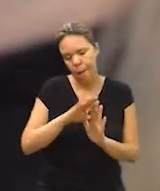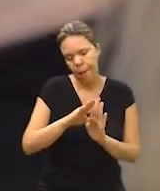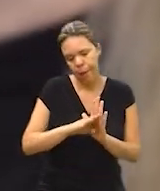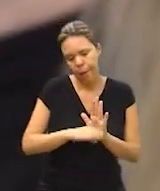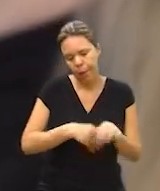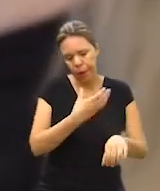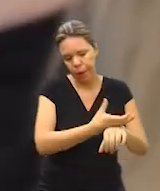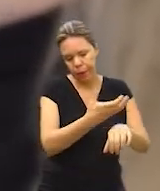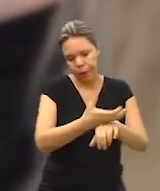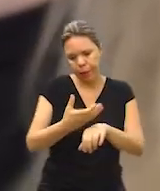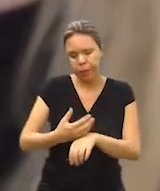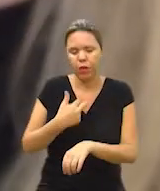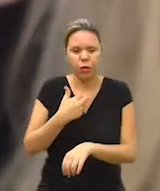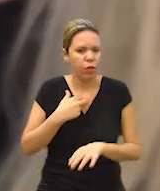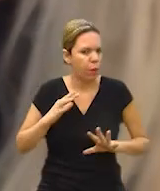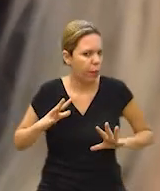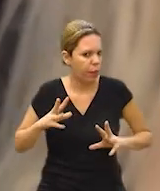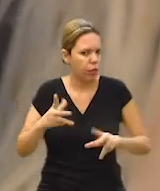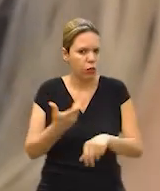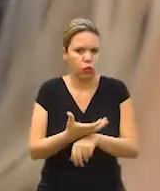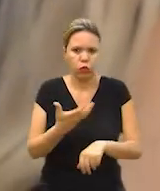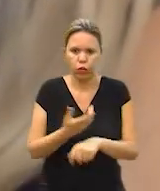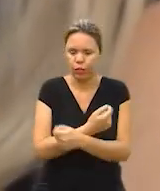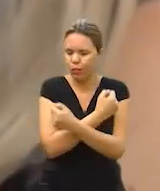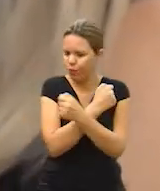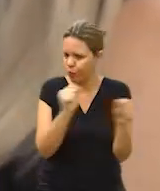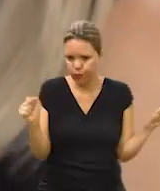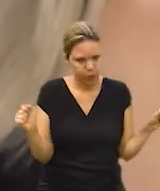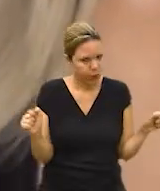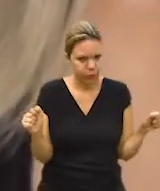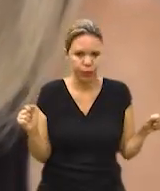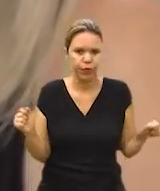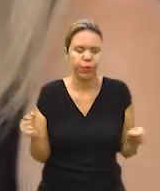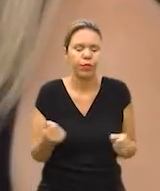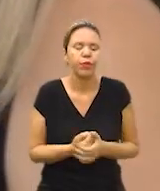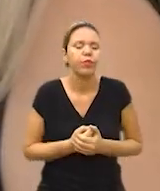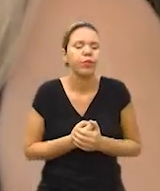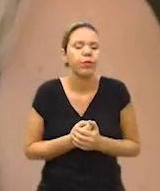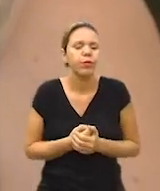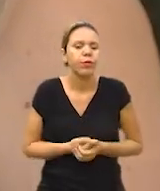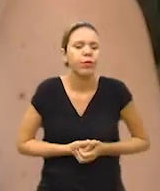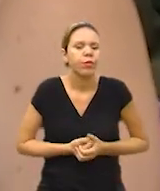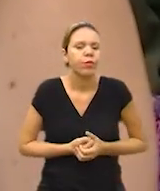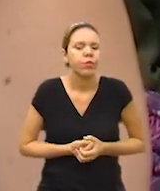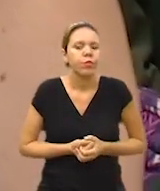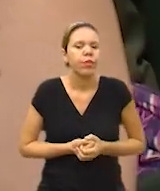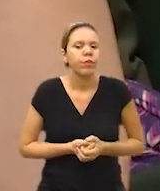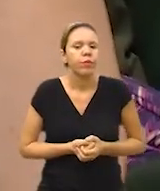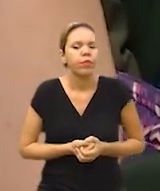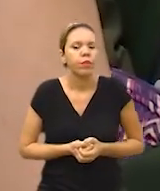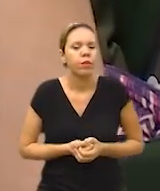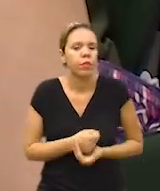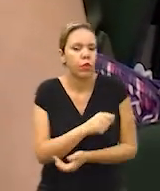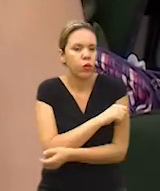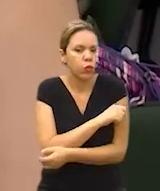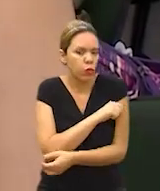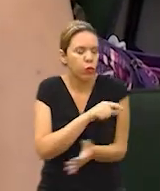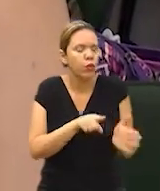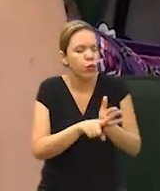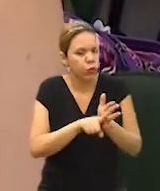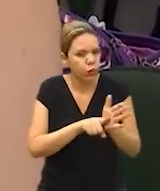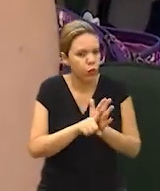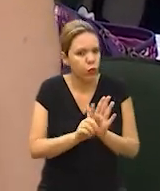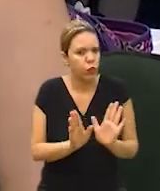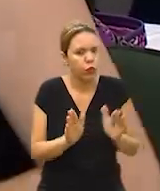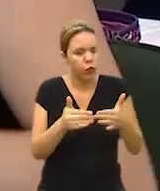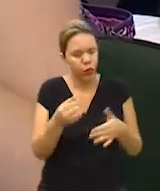disciplina, porque não dá para estudar tudo, é impossível, né? E que ele faça um estudo voltado